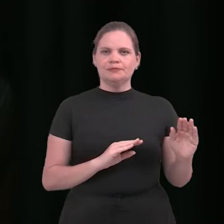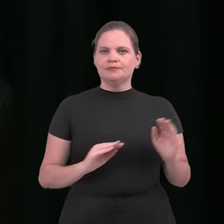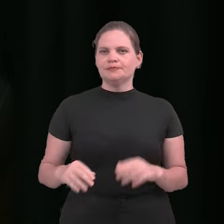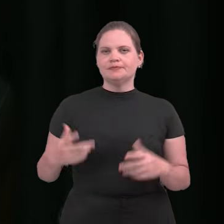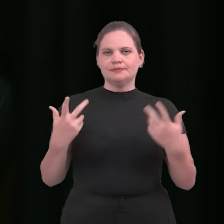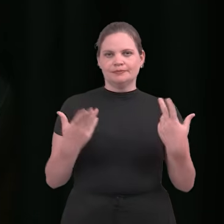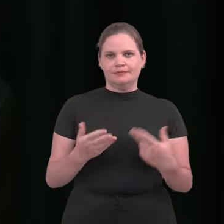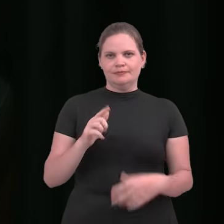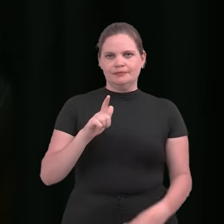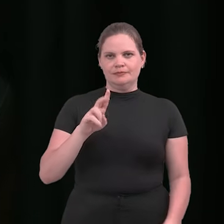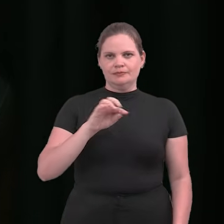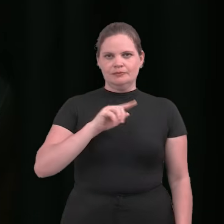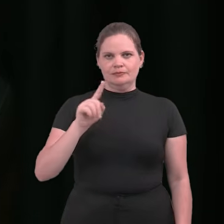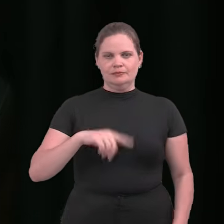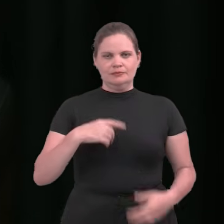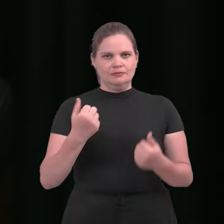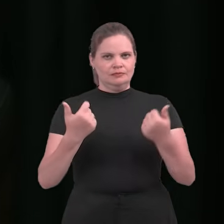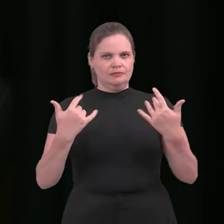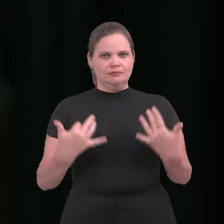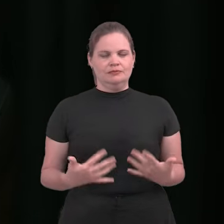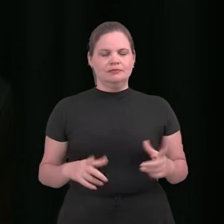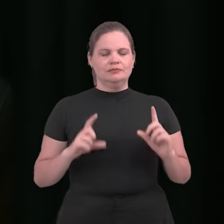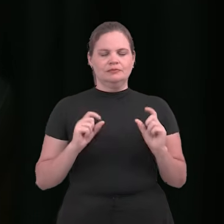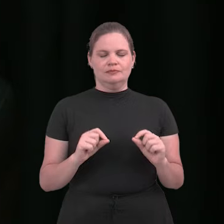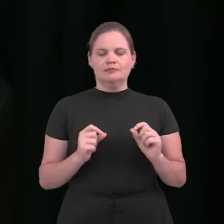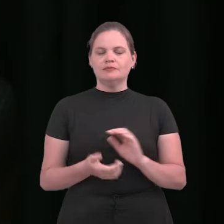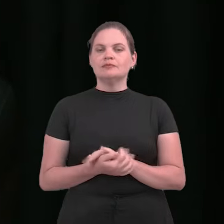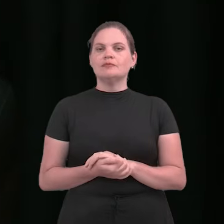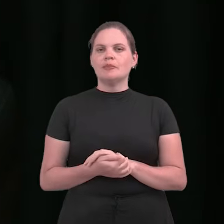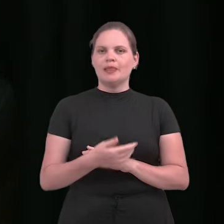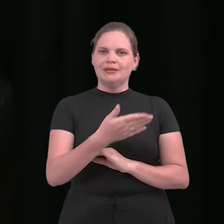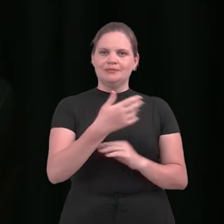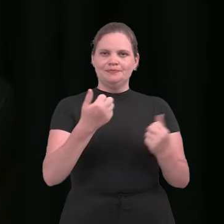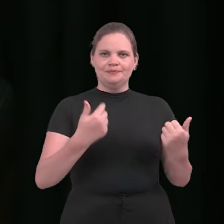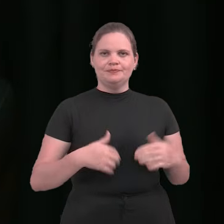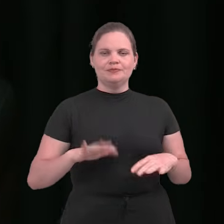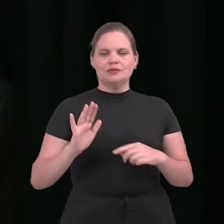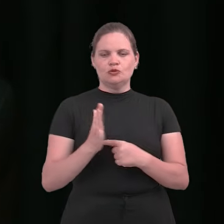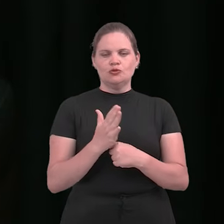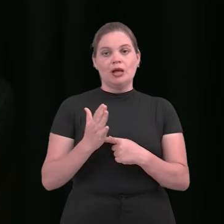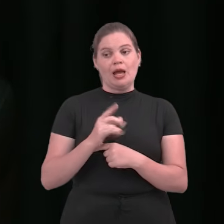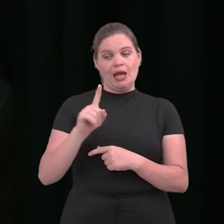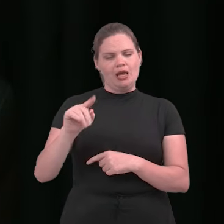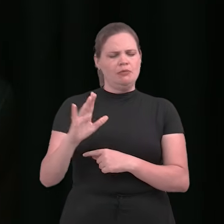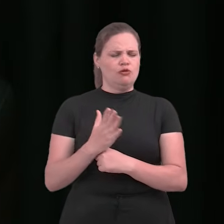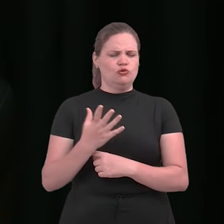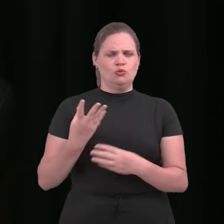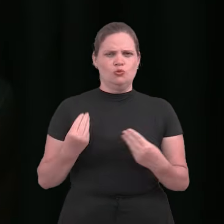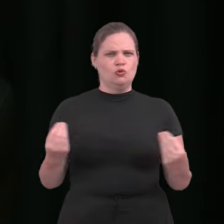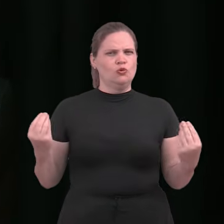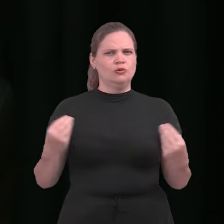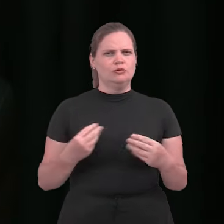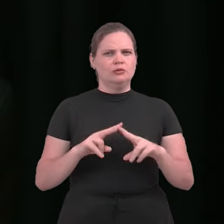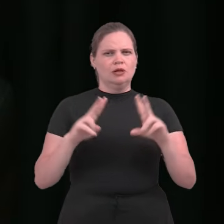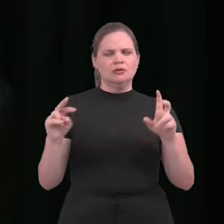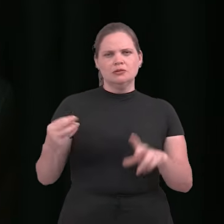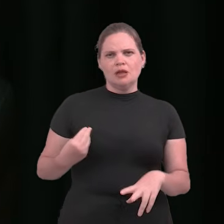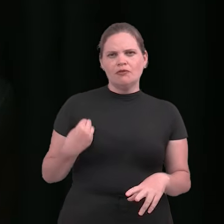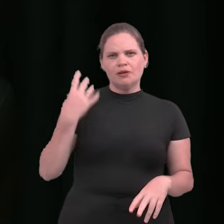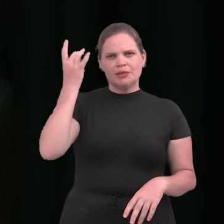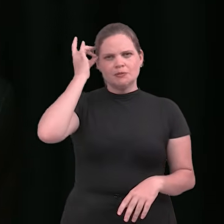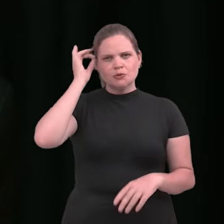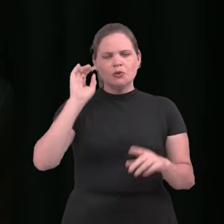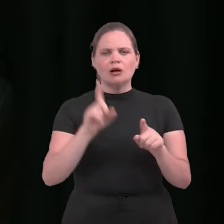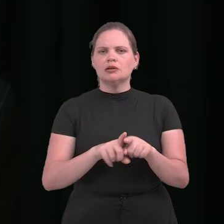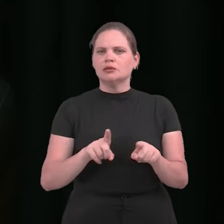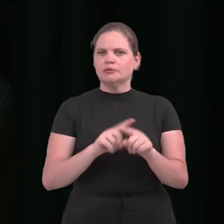falou, o Luiz, ele sempre me ajudou muito, né? Em todos os sentidos, na vida espiritual, amém, nos